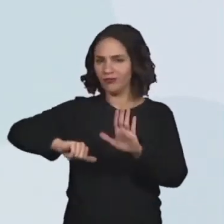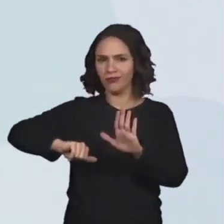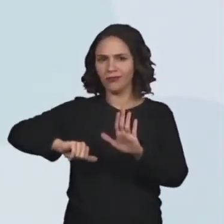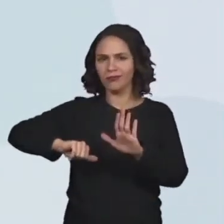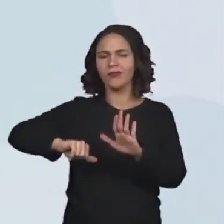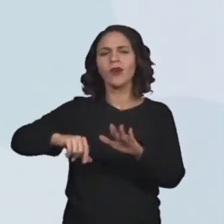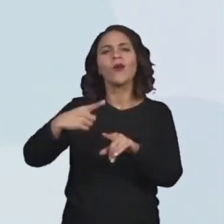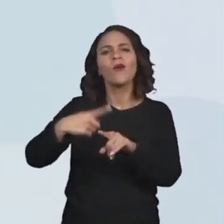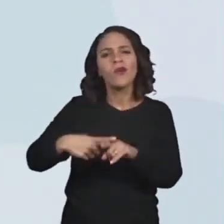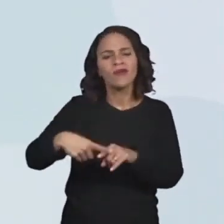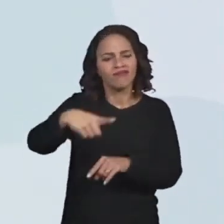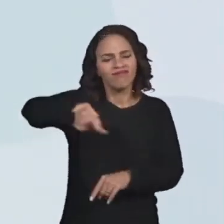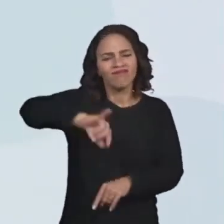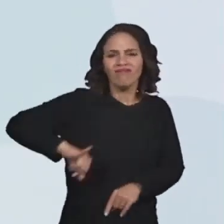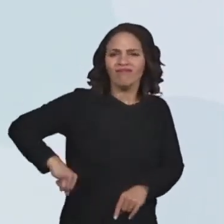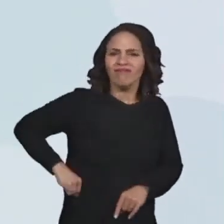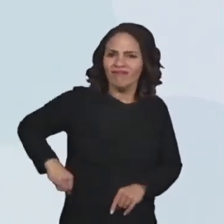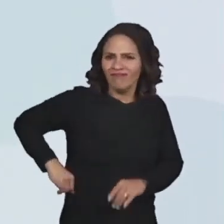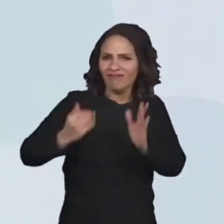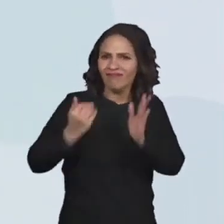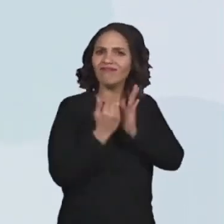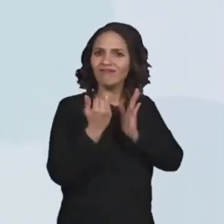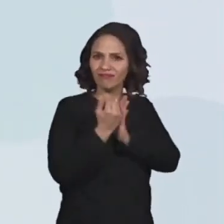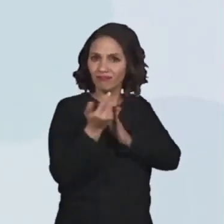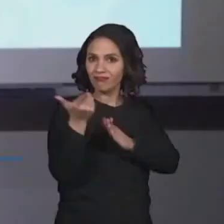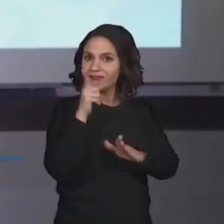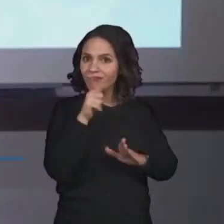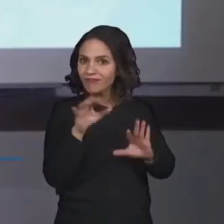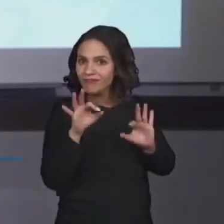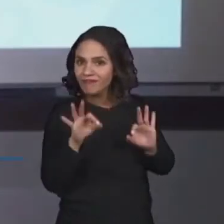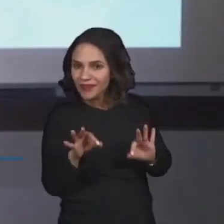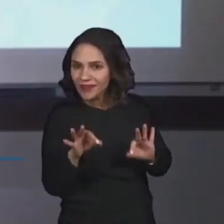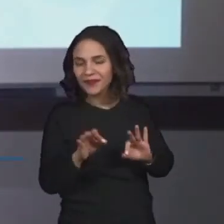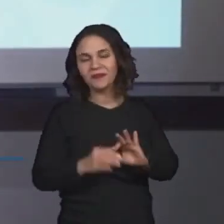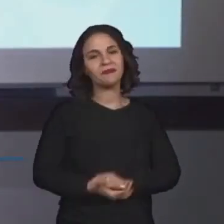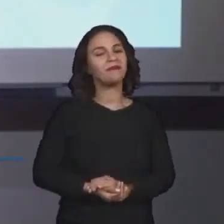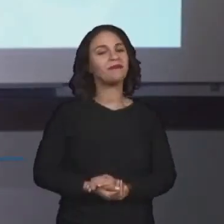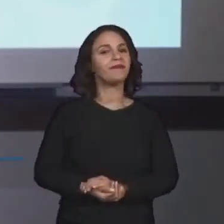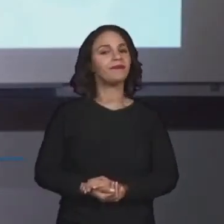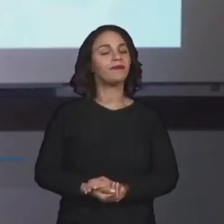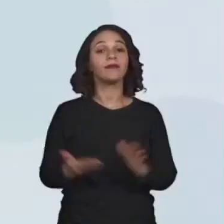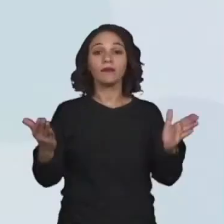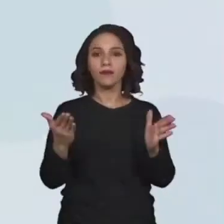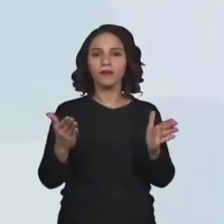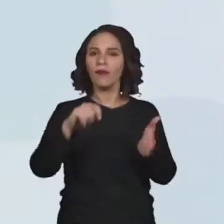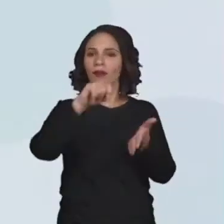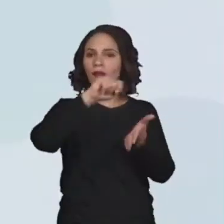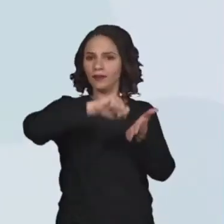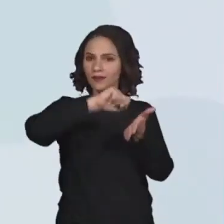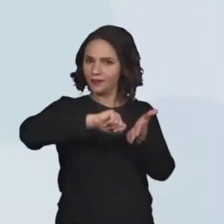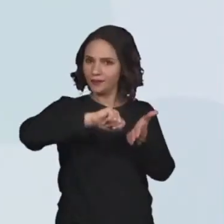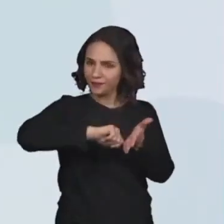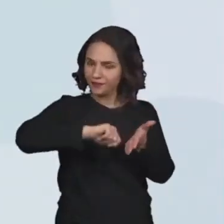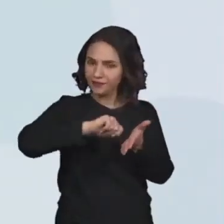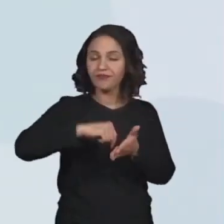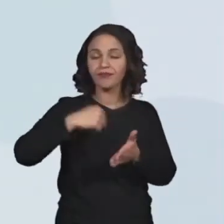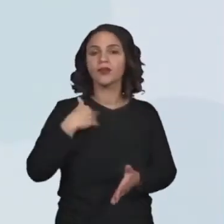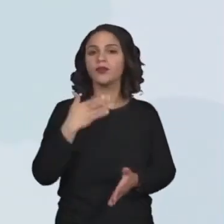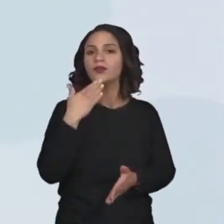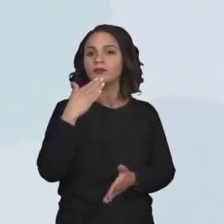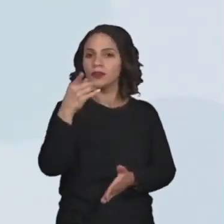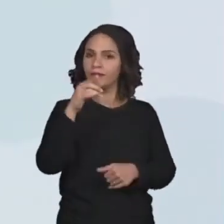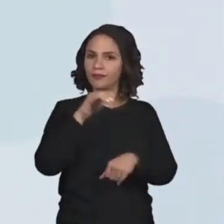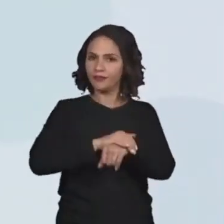tamanha judiação? Todos acertaram? Agora é hora da escrita. Eu vou pedir para vocês